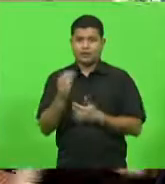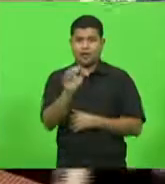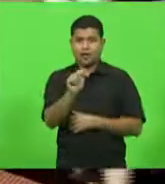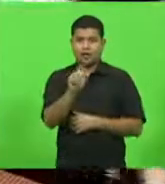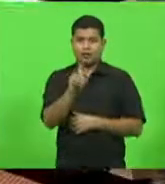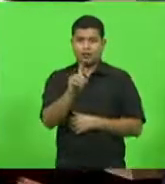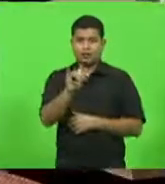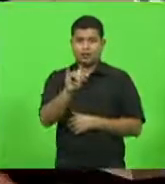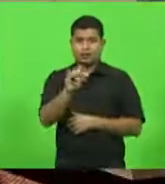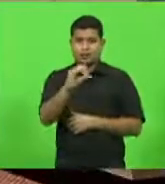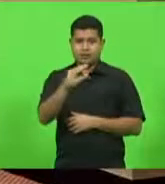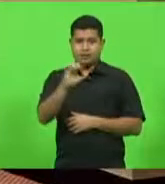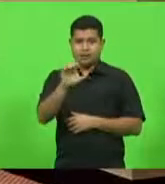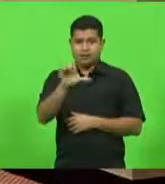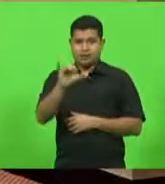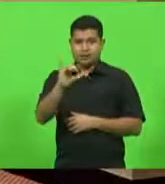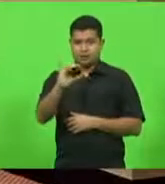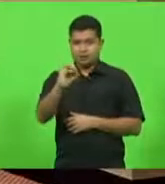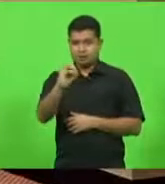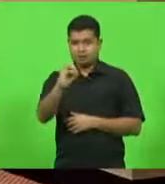Júnior.